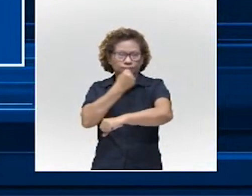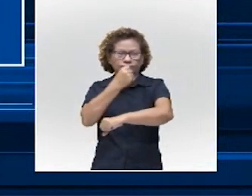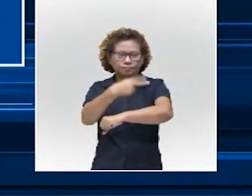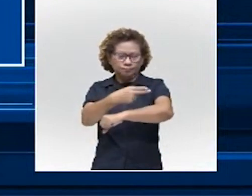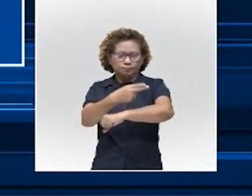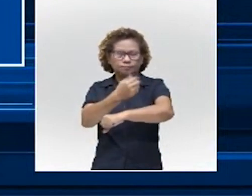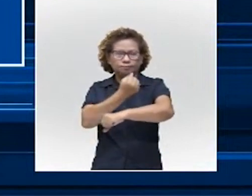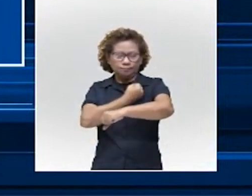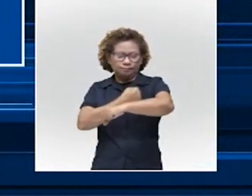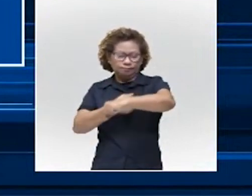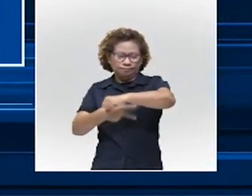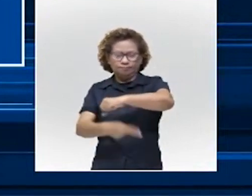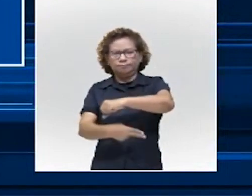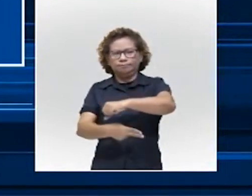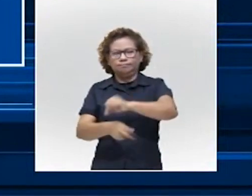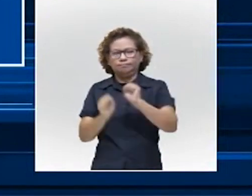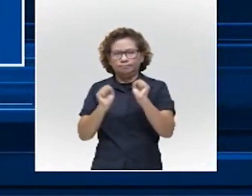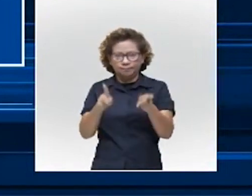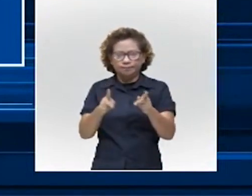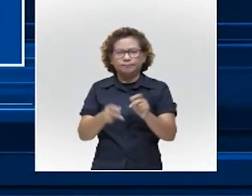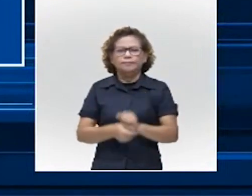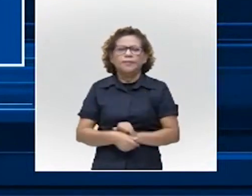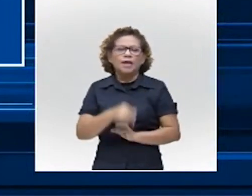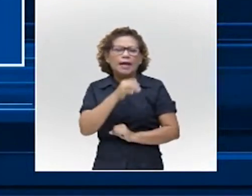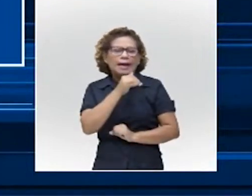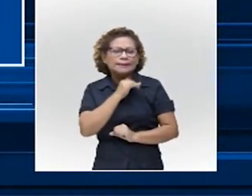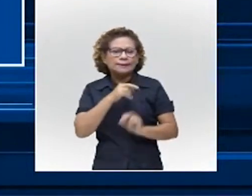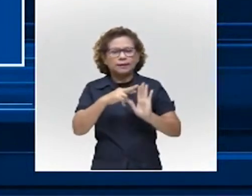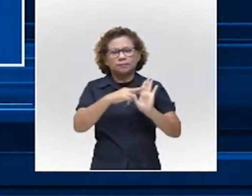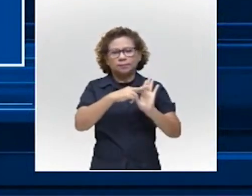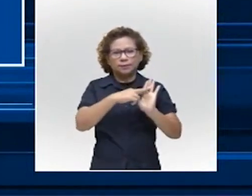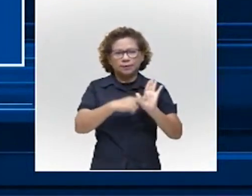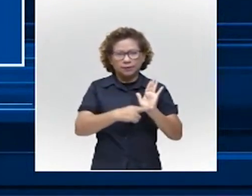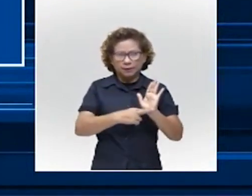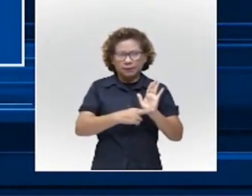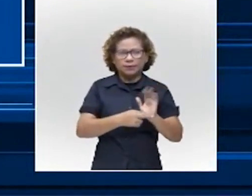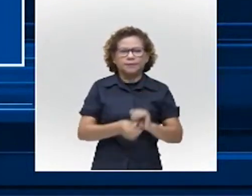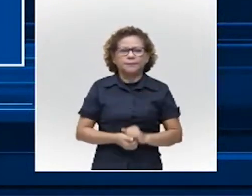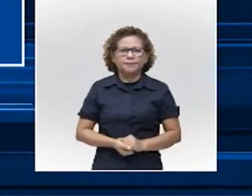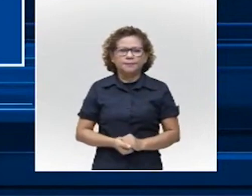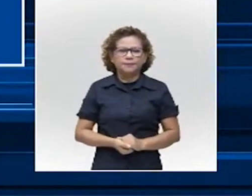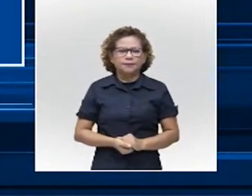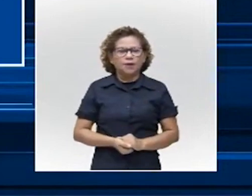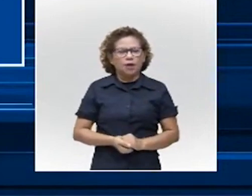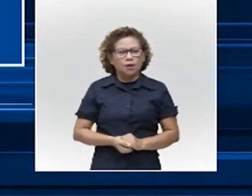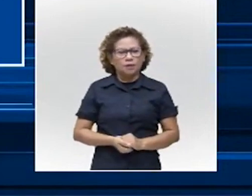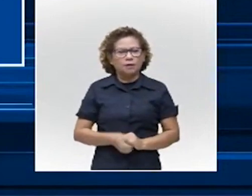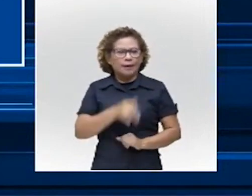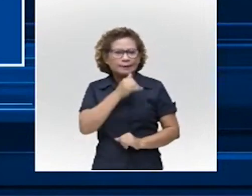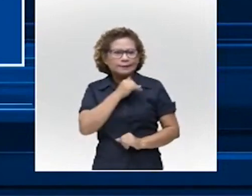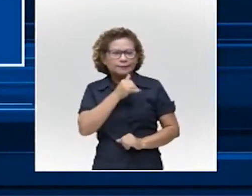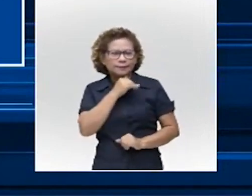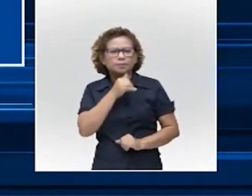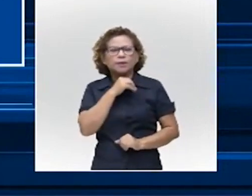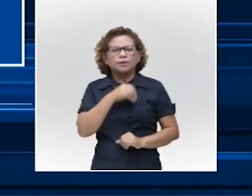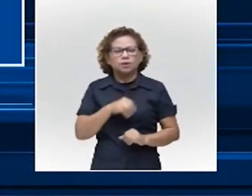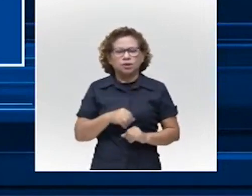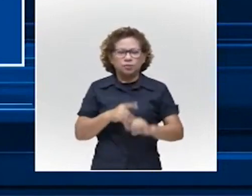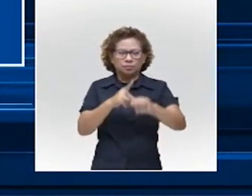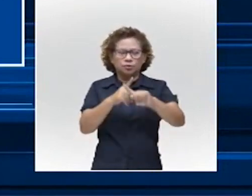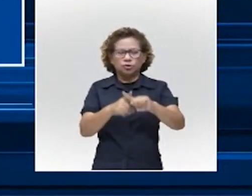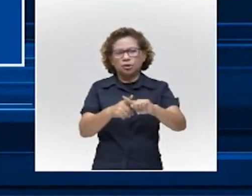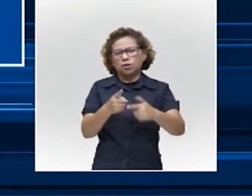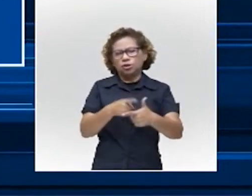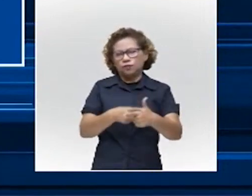essa regra, eu vou mostrar aqui um exemplo. Olha lá. Vamos multiplicar e dividir o numerador e o denominador da fração?